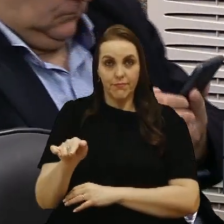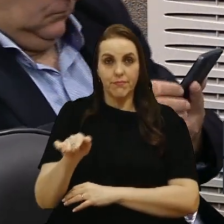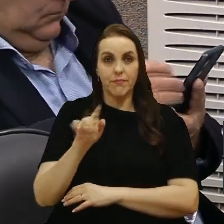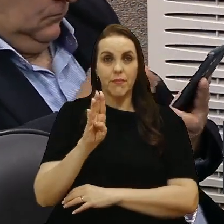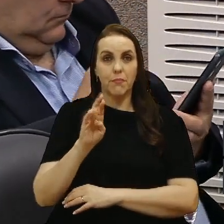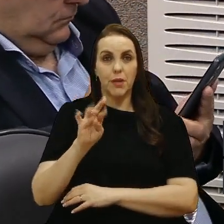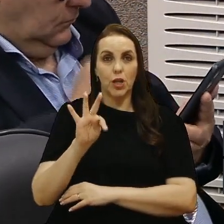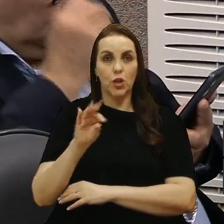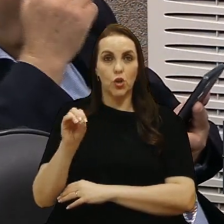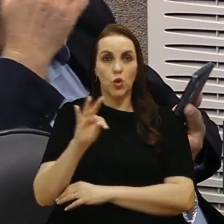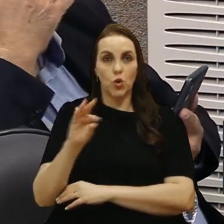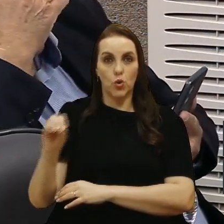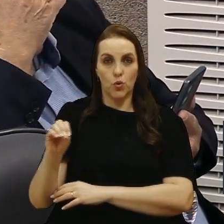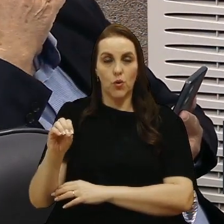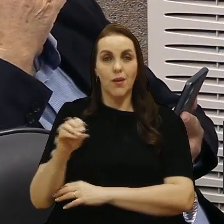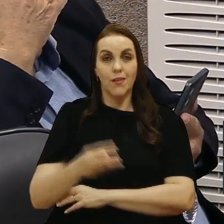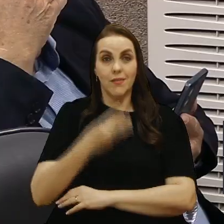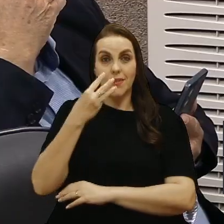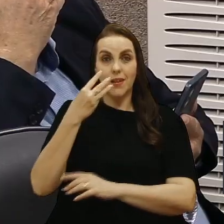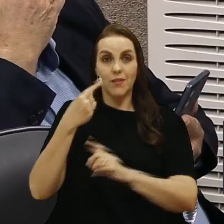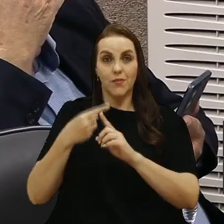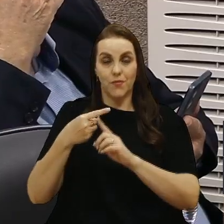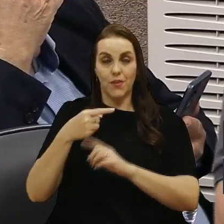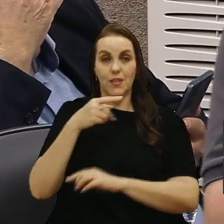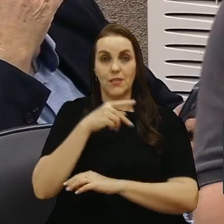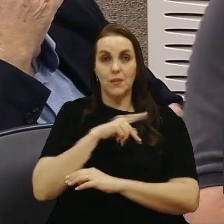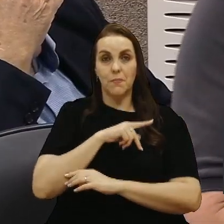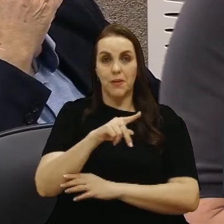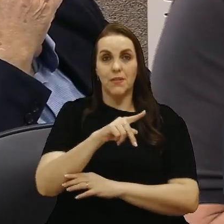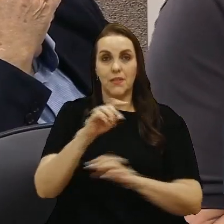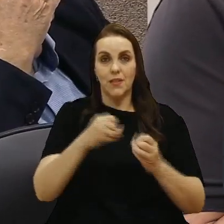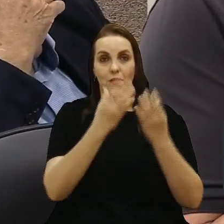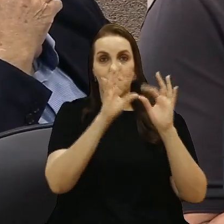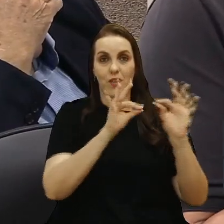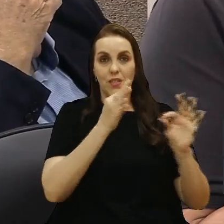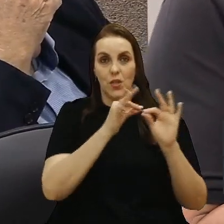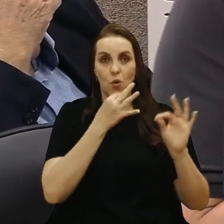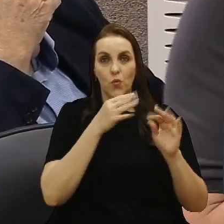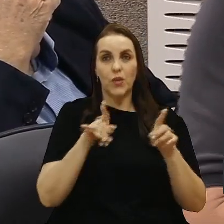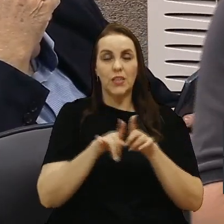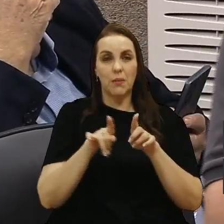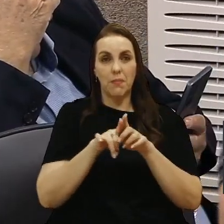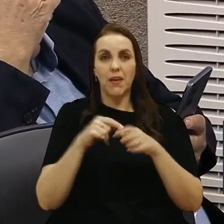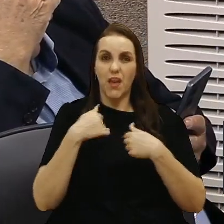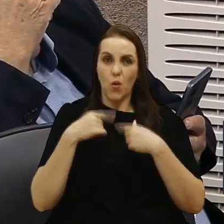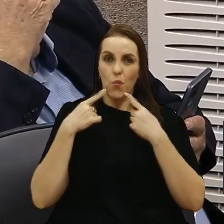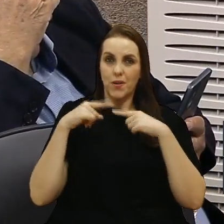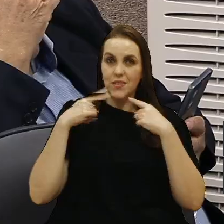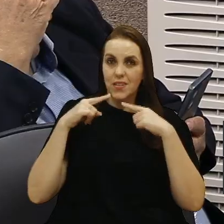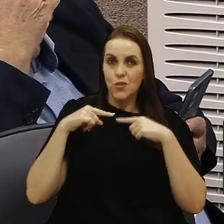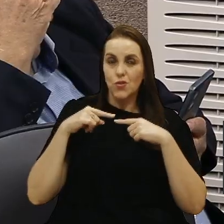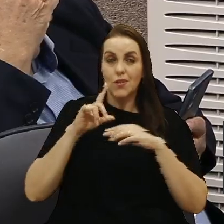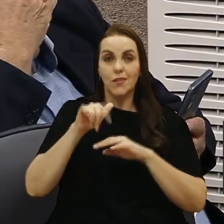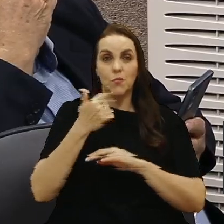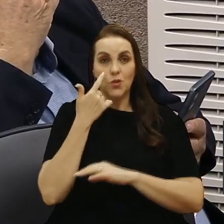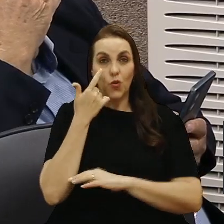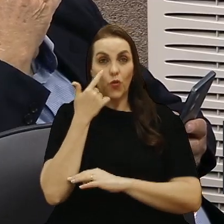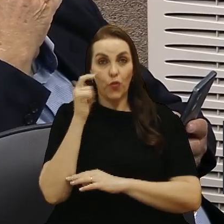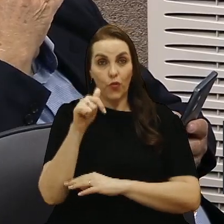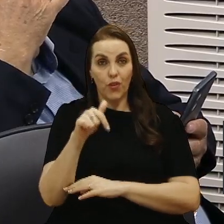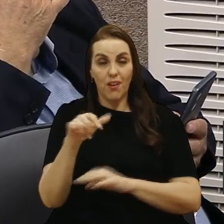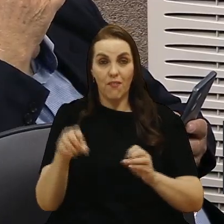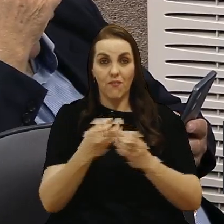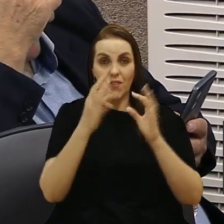edições foi presidente da Festa da Uva. E em alguns momentos, realmente, também fiz algumas críticas. E depois do que eu vi nesta Festa da